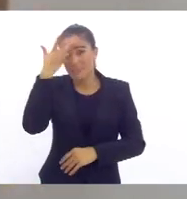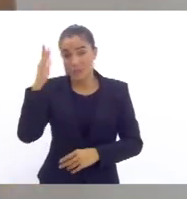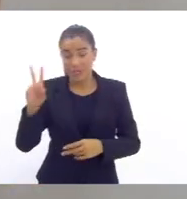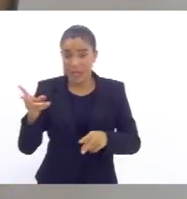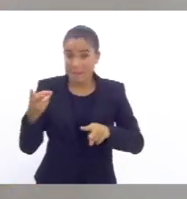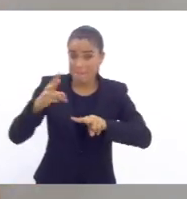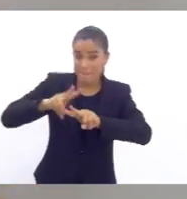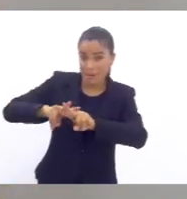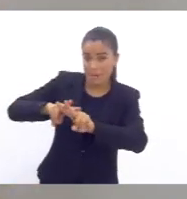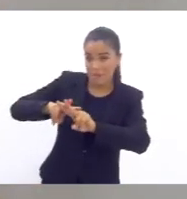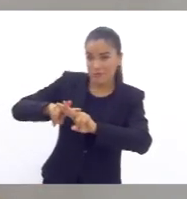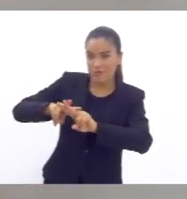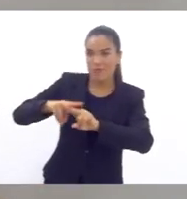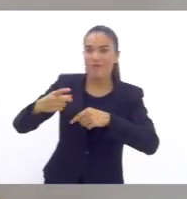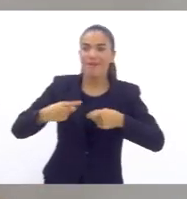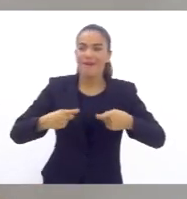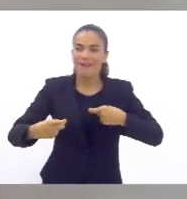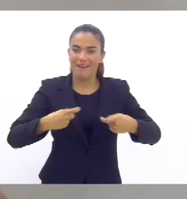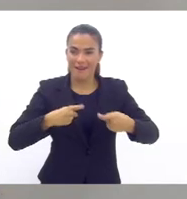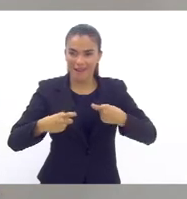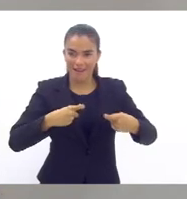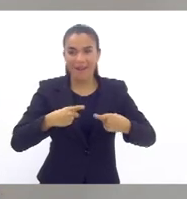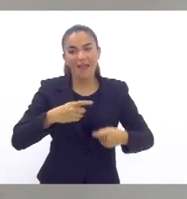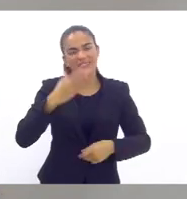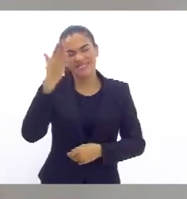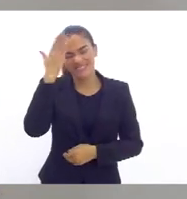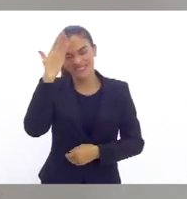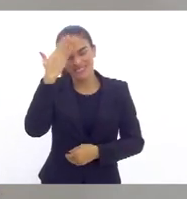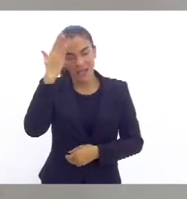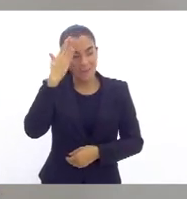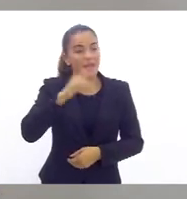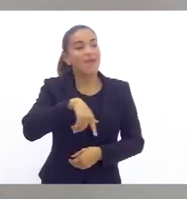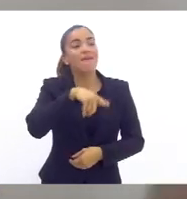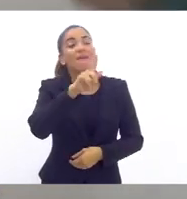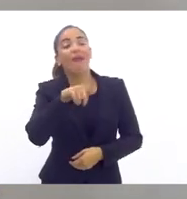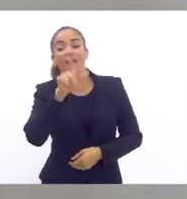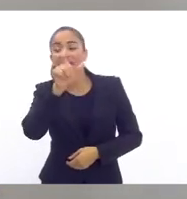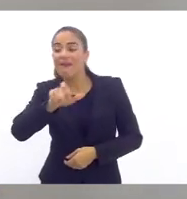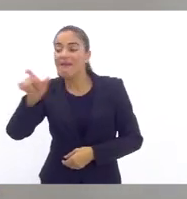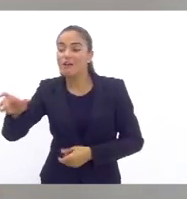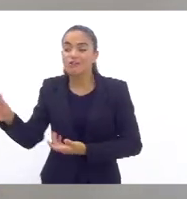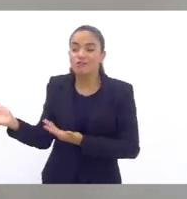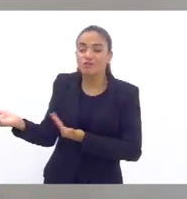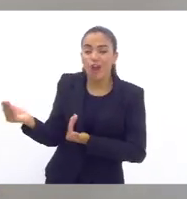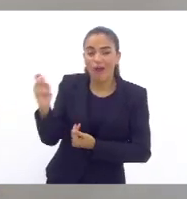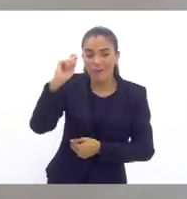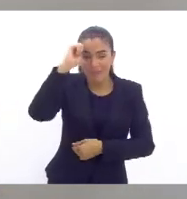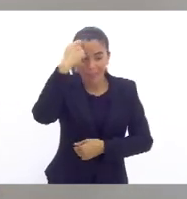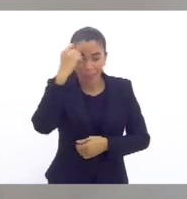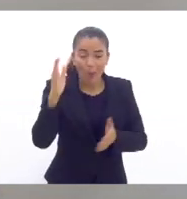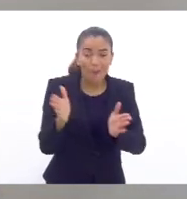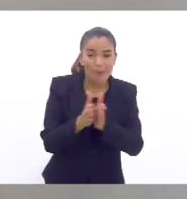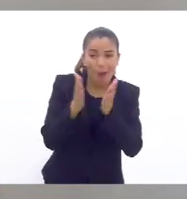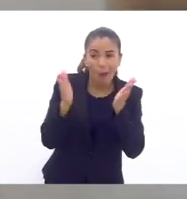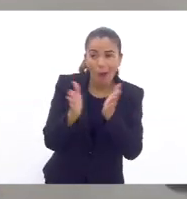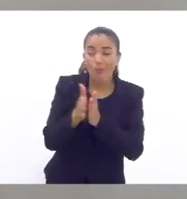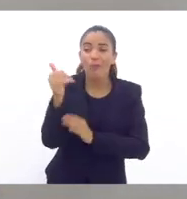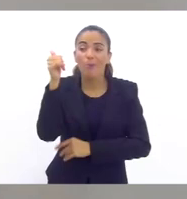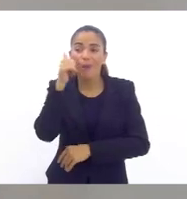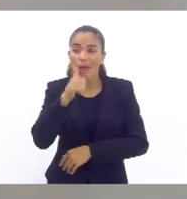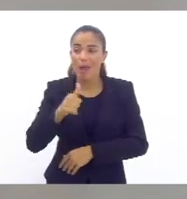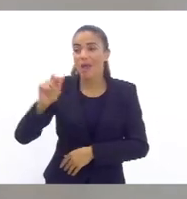com essa guerra A partir dessa guerra as drogas a gente sabe que são em especial jovens negros pobres muitas mulheres